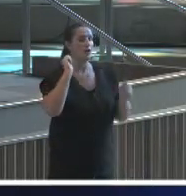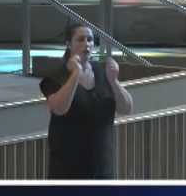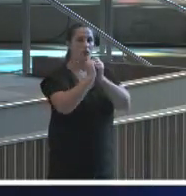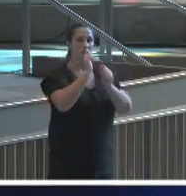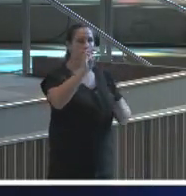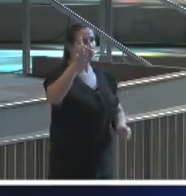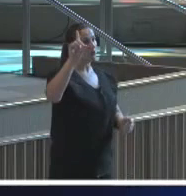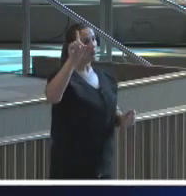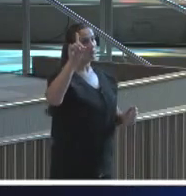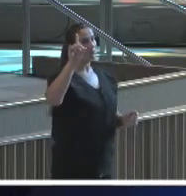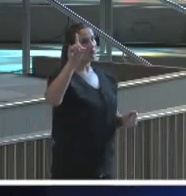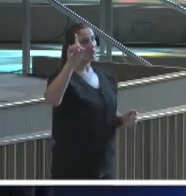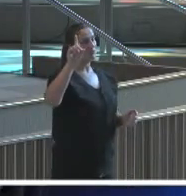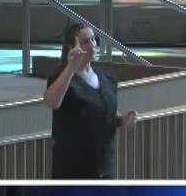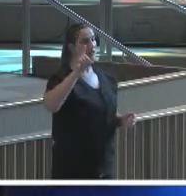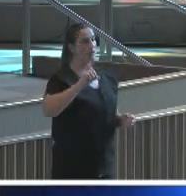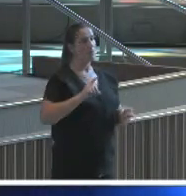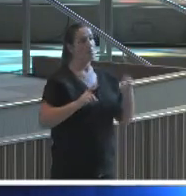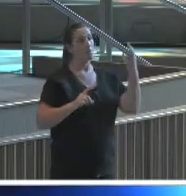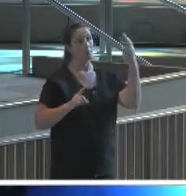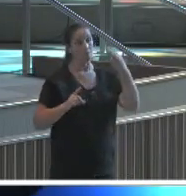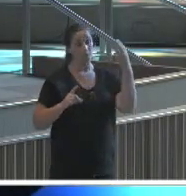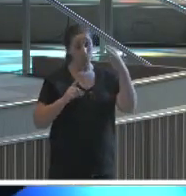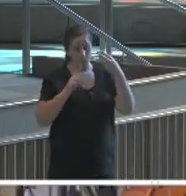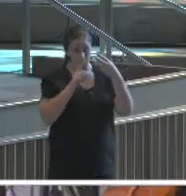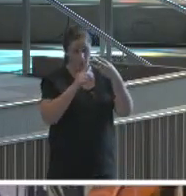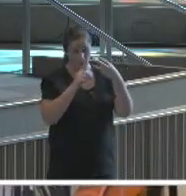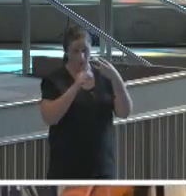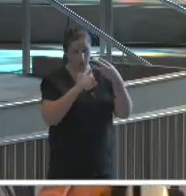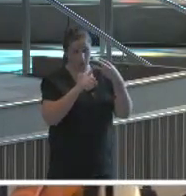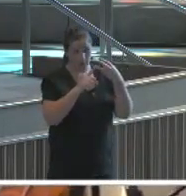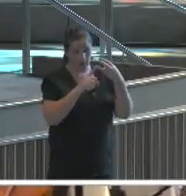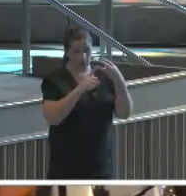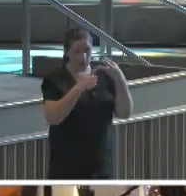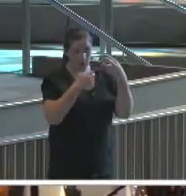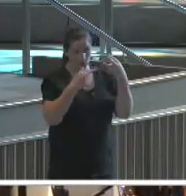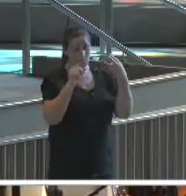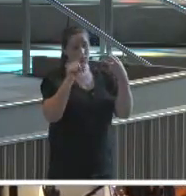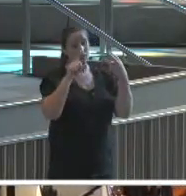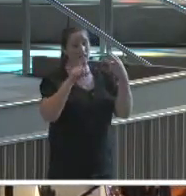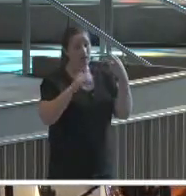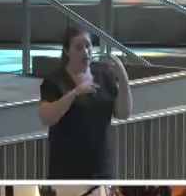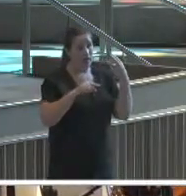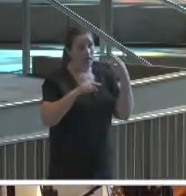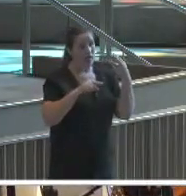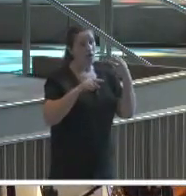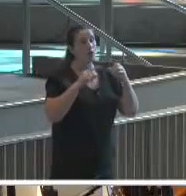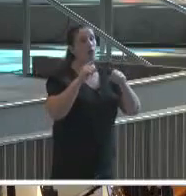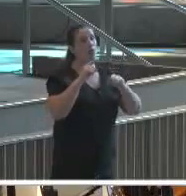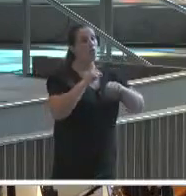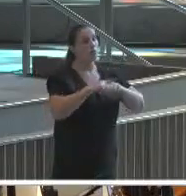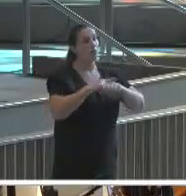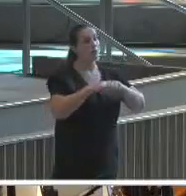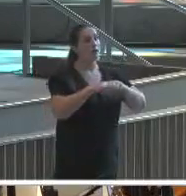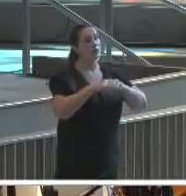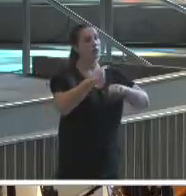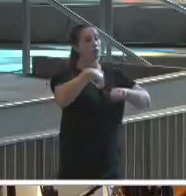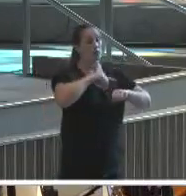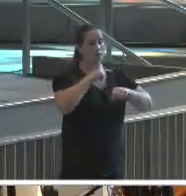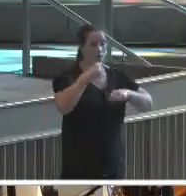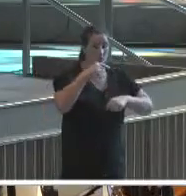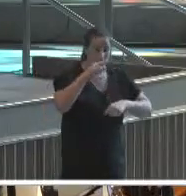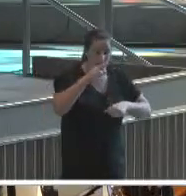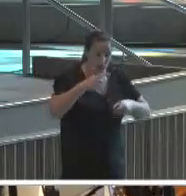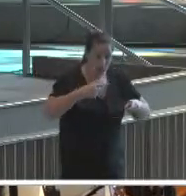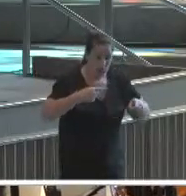Terceira coisa é reparação. É quando a gente vai e restaura pessoas